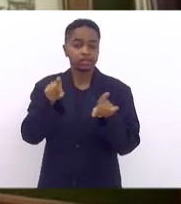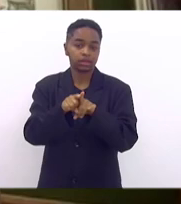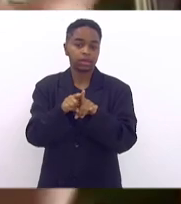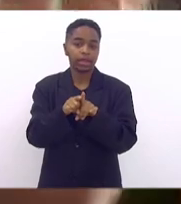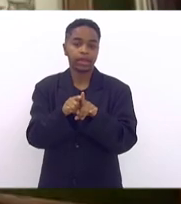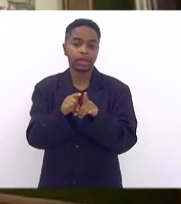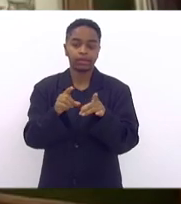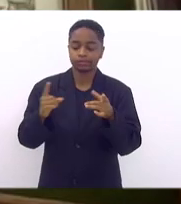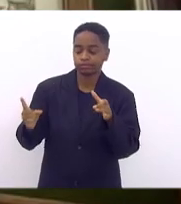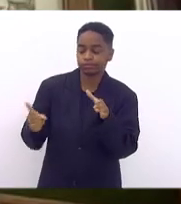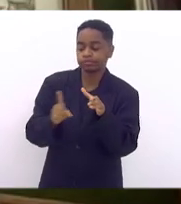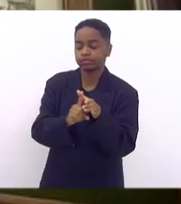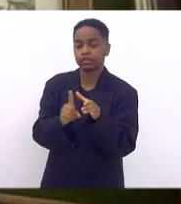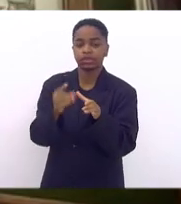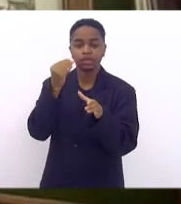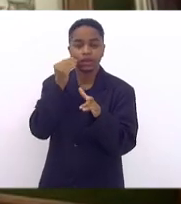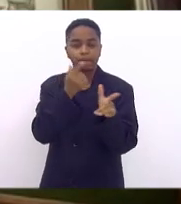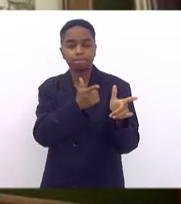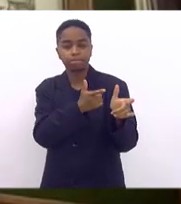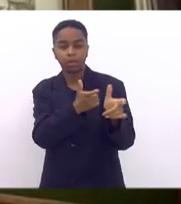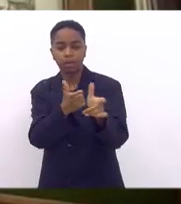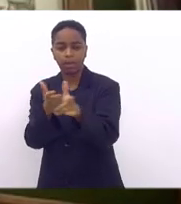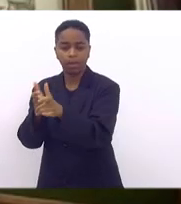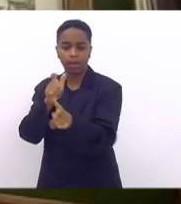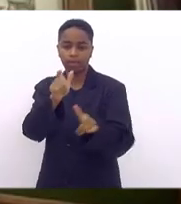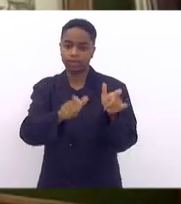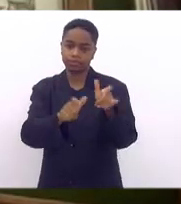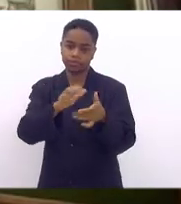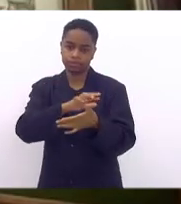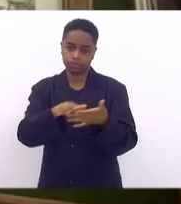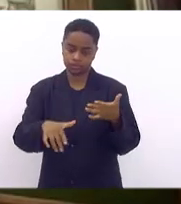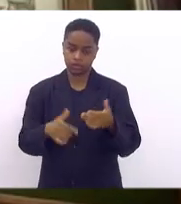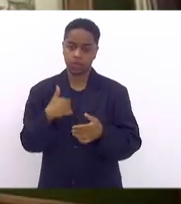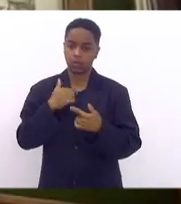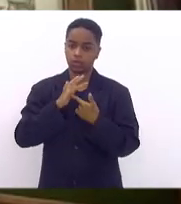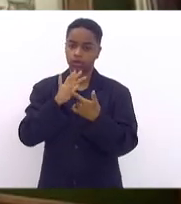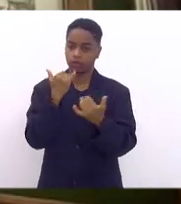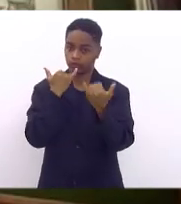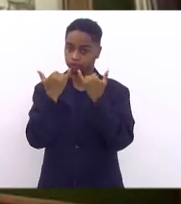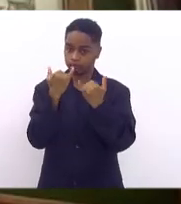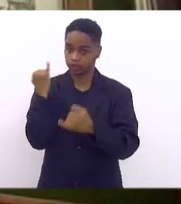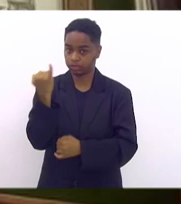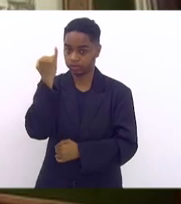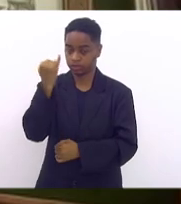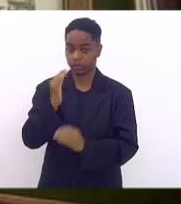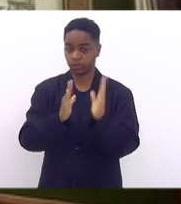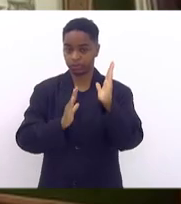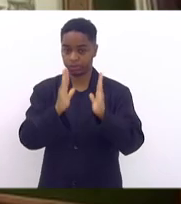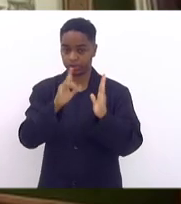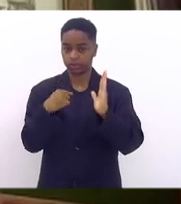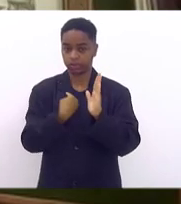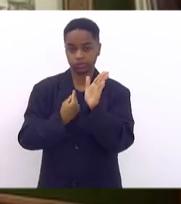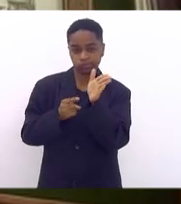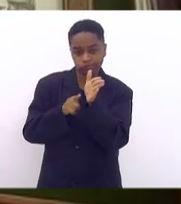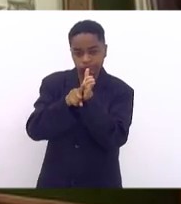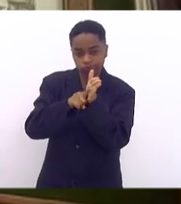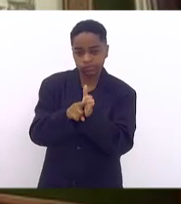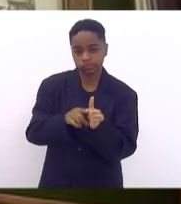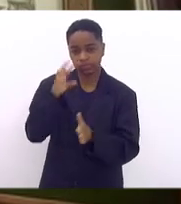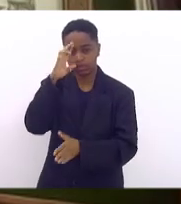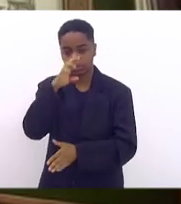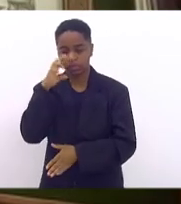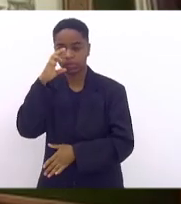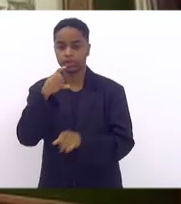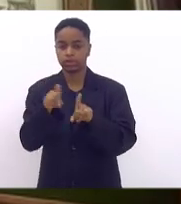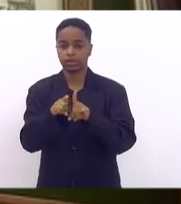massacre. Eu vou trazer só um último dado aqui que eu acho que é muito importante. Durante esse período de investigação todo, né, inclusive de uma